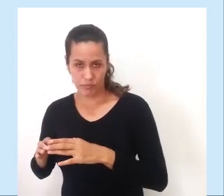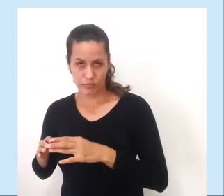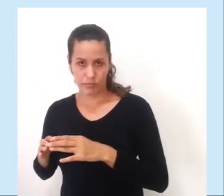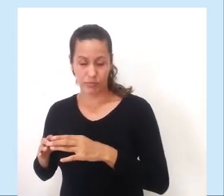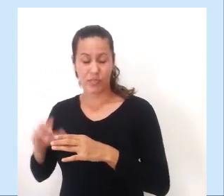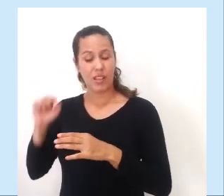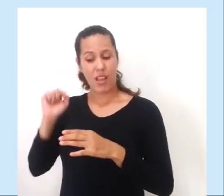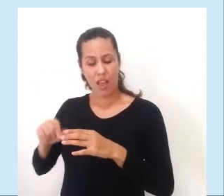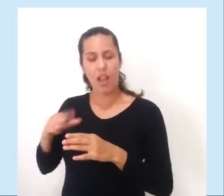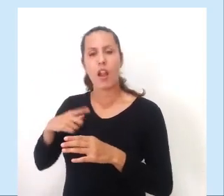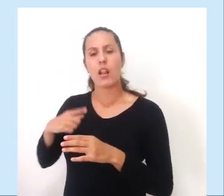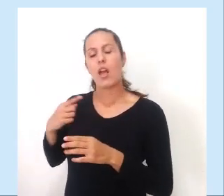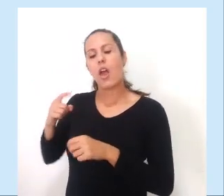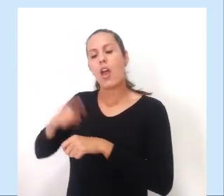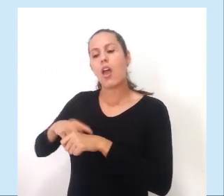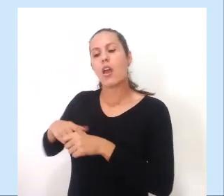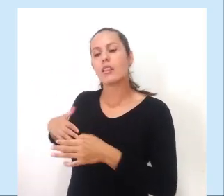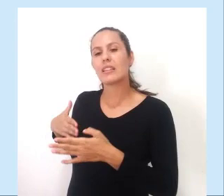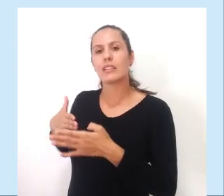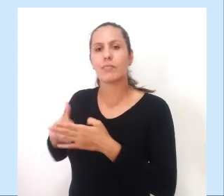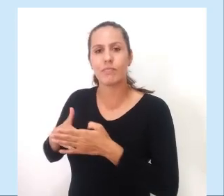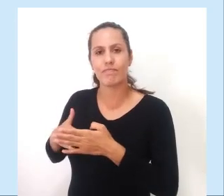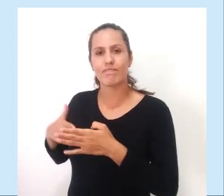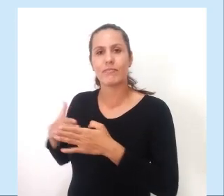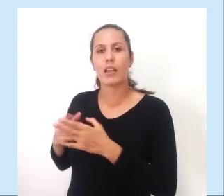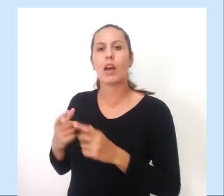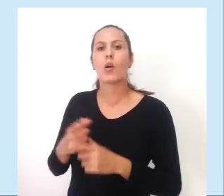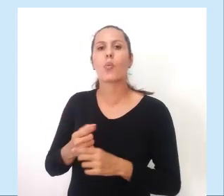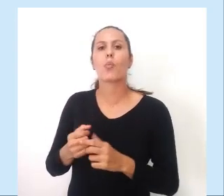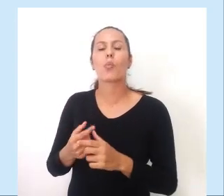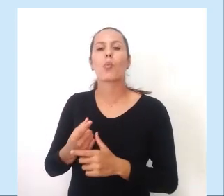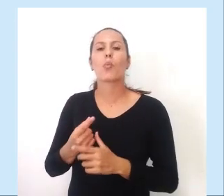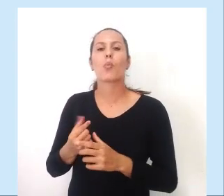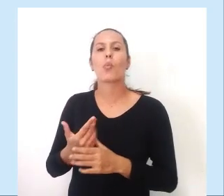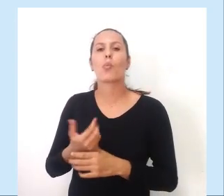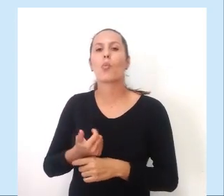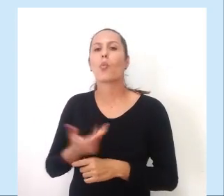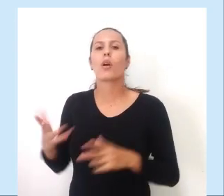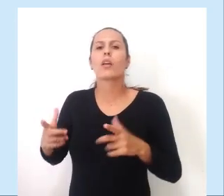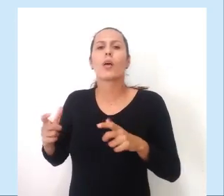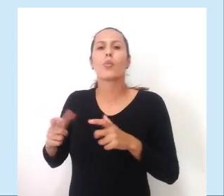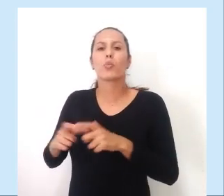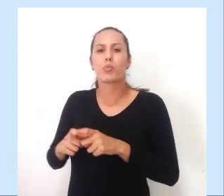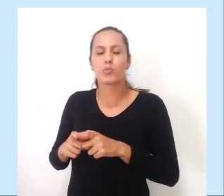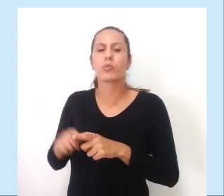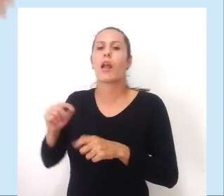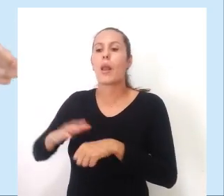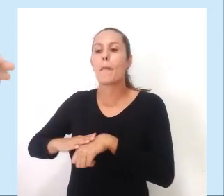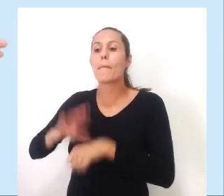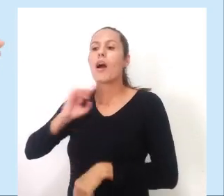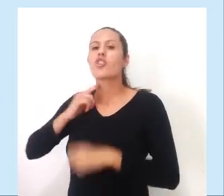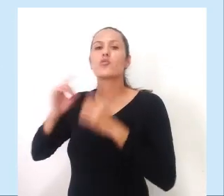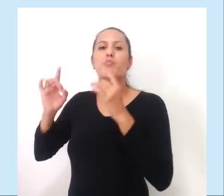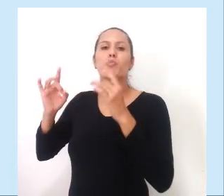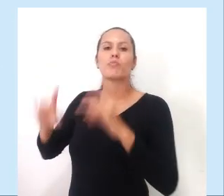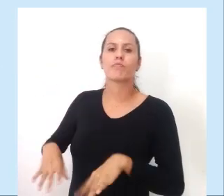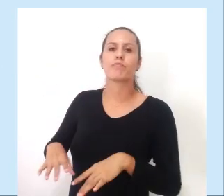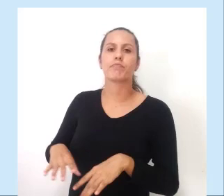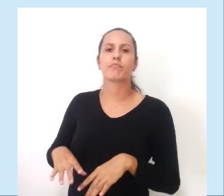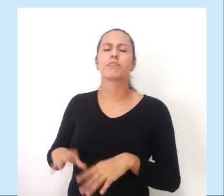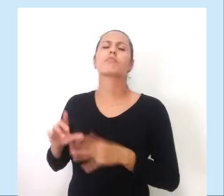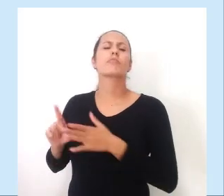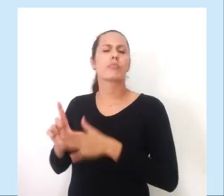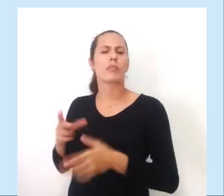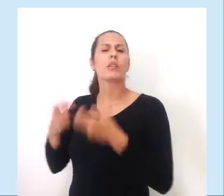renováveis, combustíveis que têm limite, eles são mais poluidores.